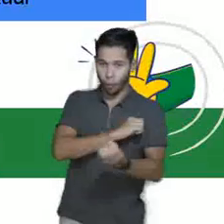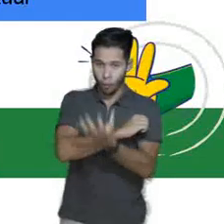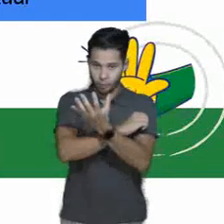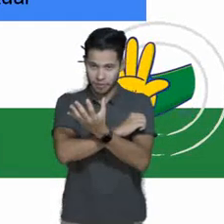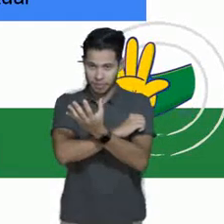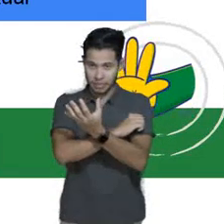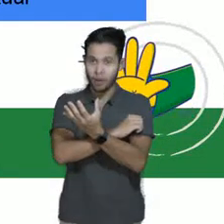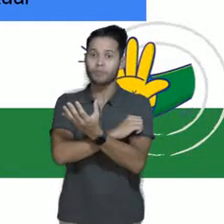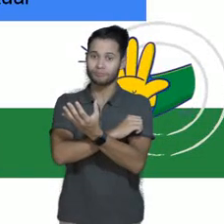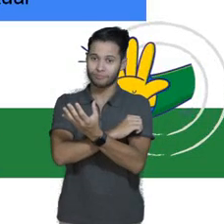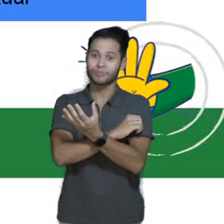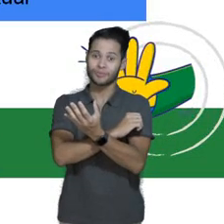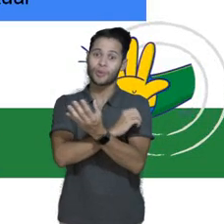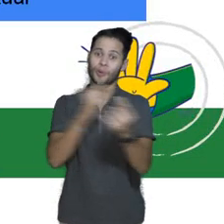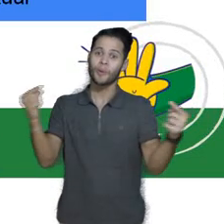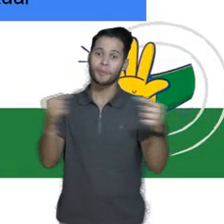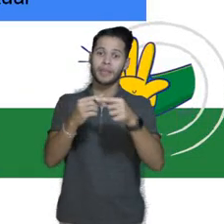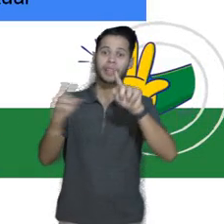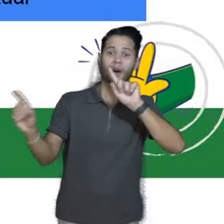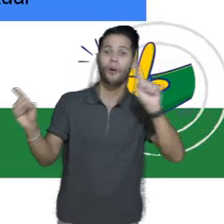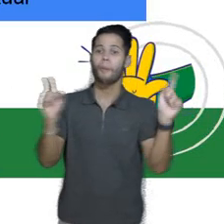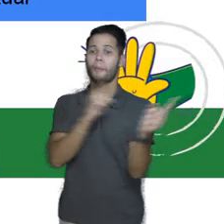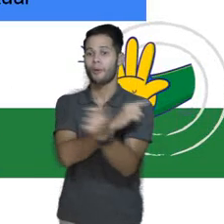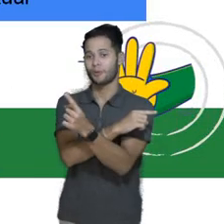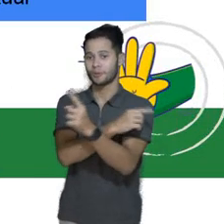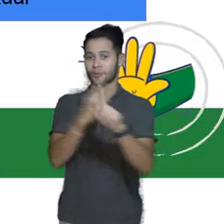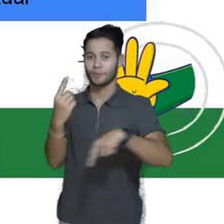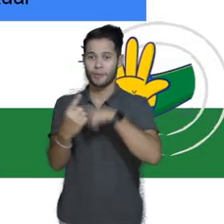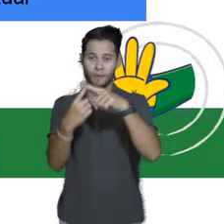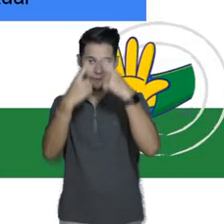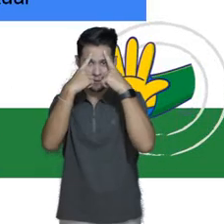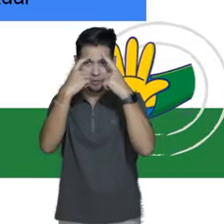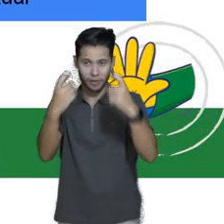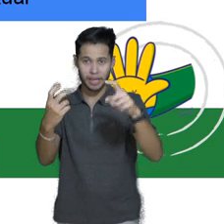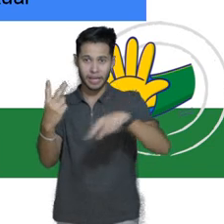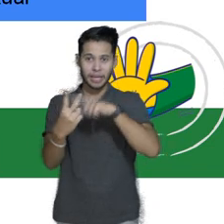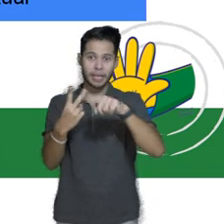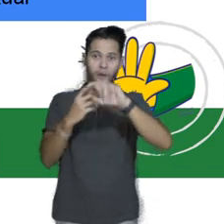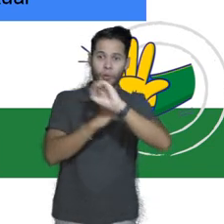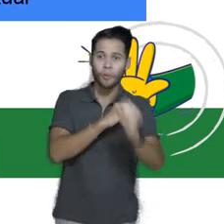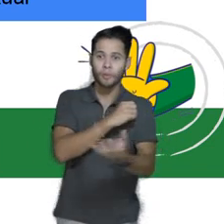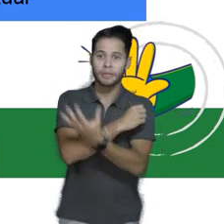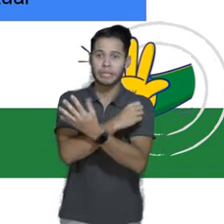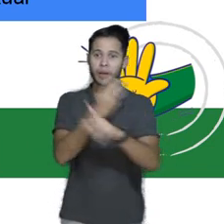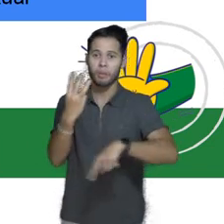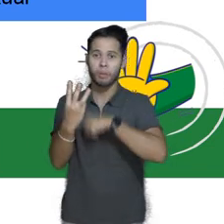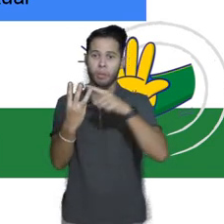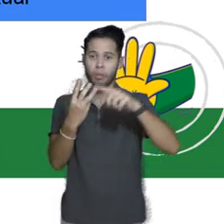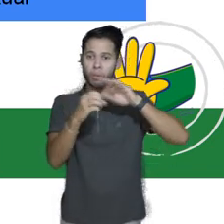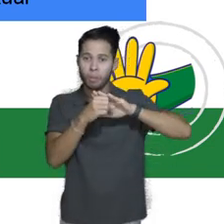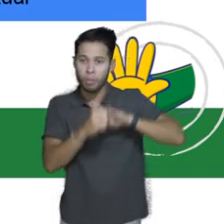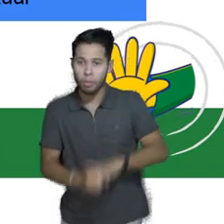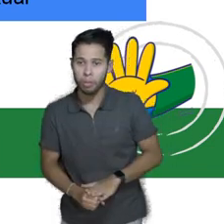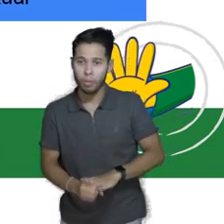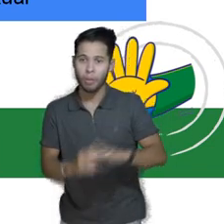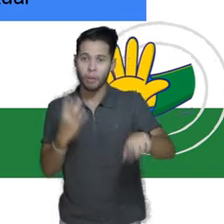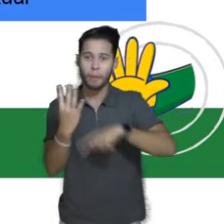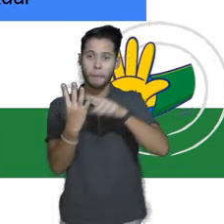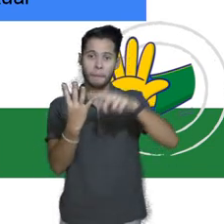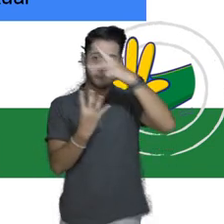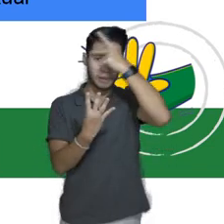oposto violência corrupção impunidade Então ninguém acredita em mais